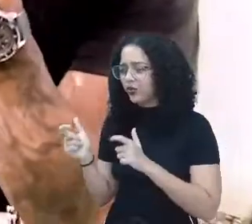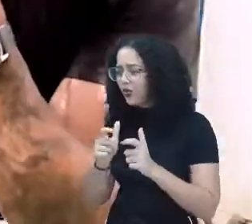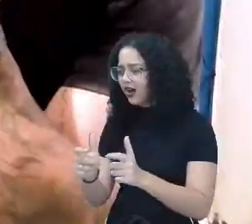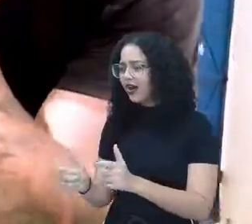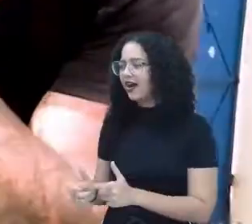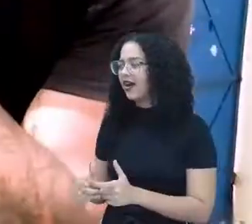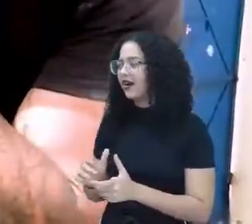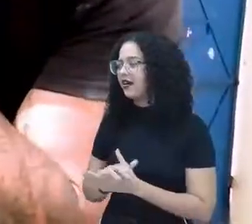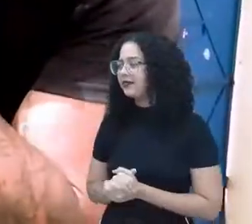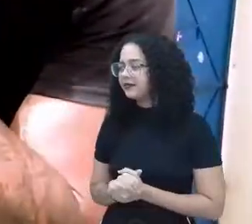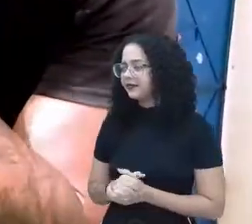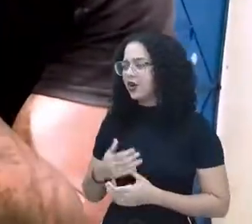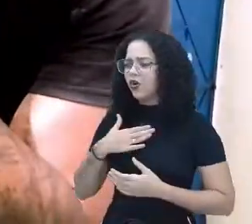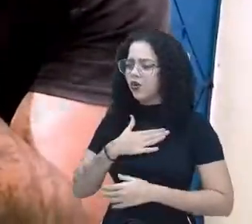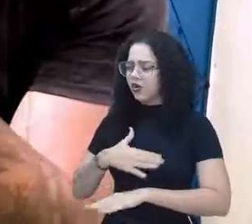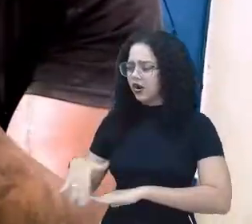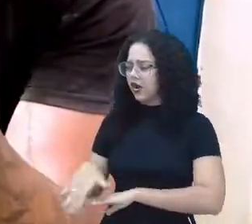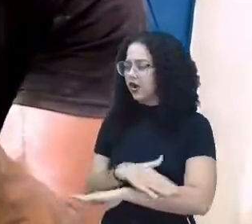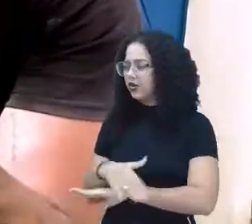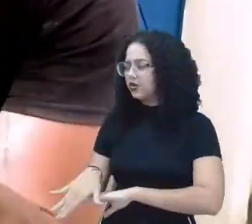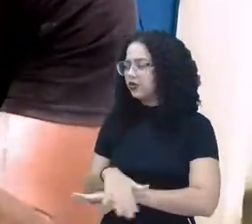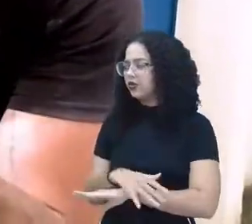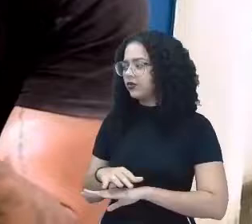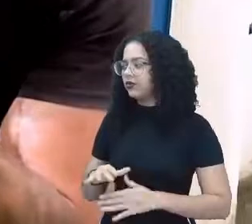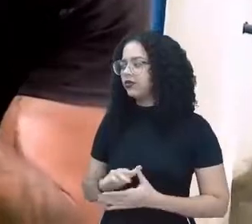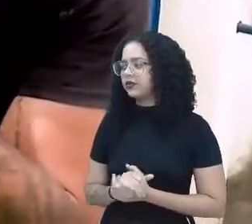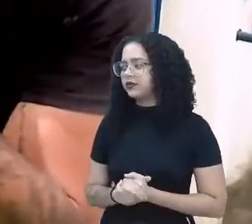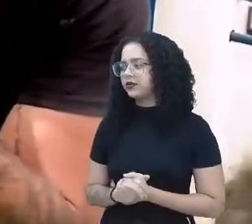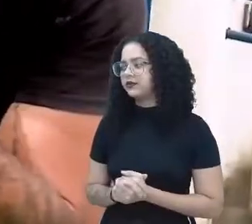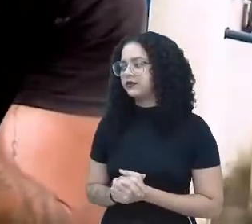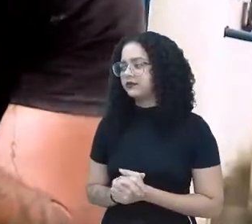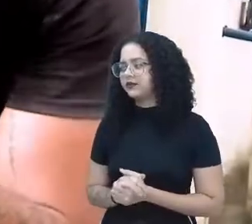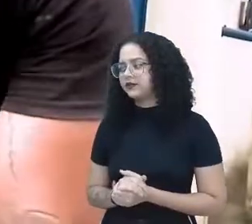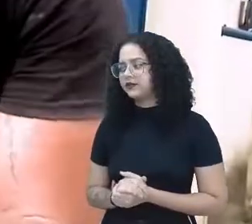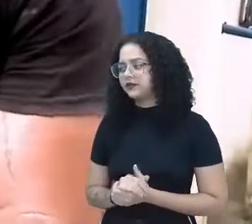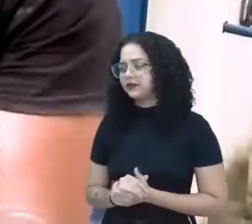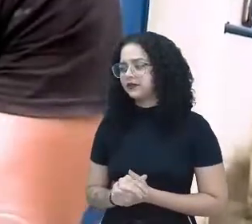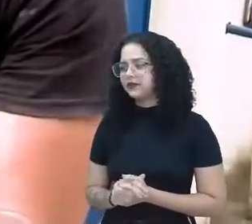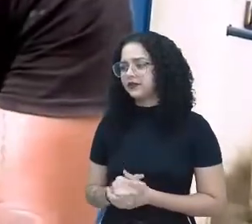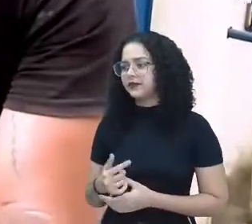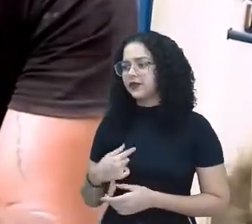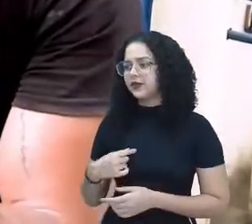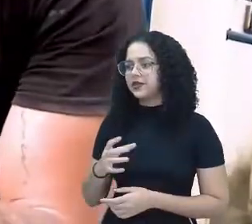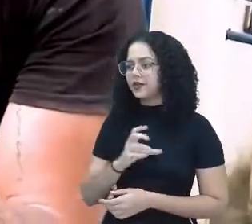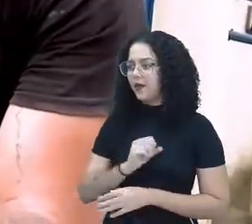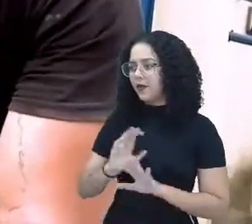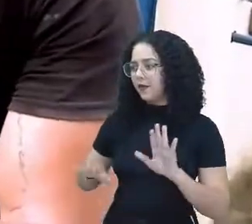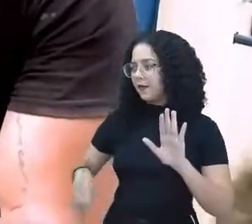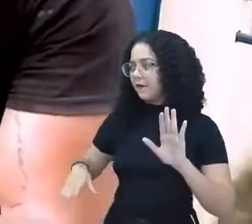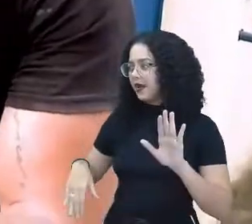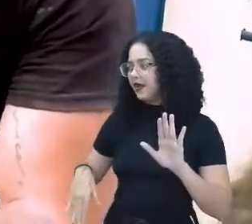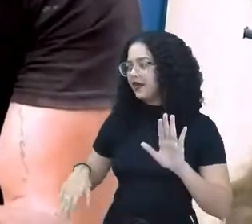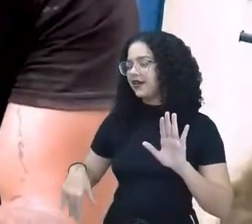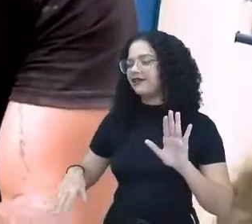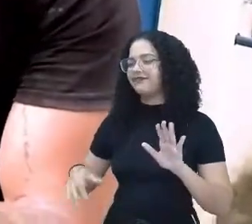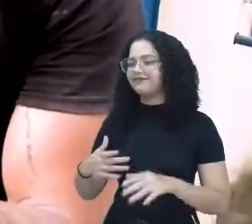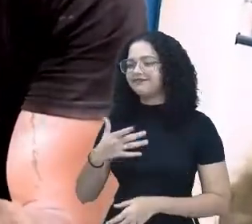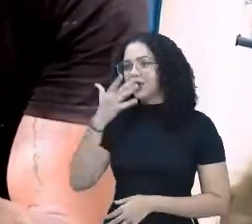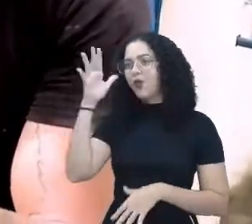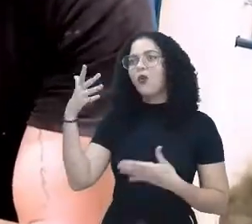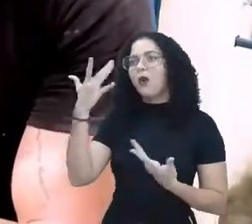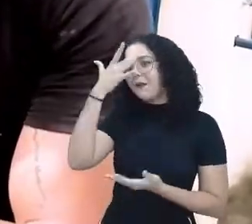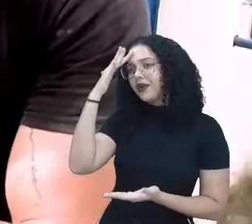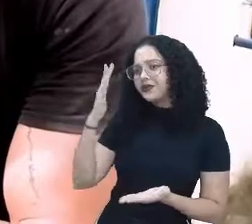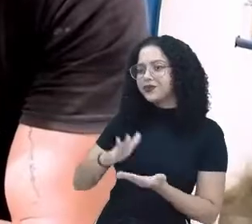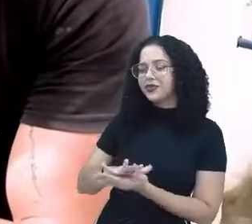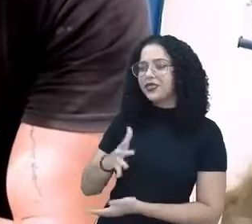eu gosto de andar pela rua, eu ando pelas ruas, eu vou identificando coisas, eu curto, mas eu amo a praia, né? Quem não gosta da praia? Então